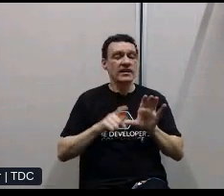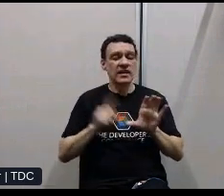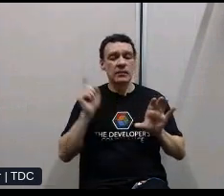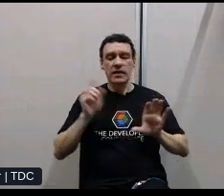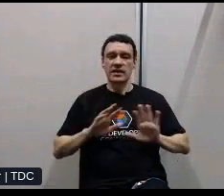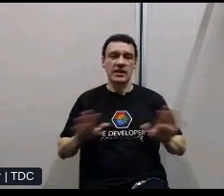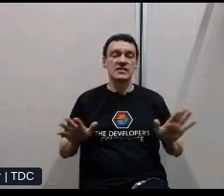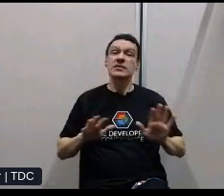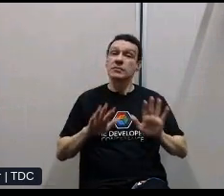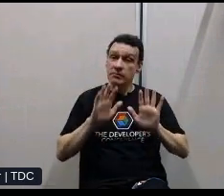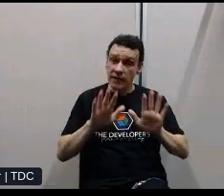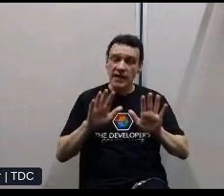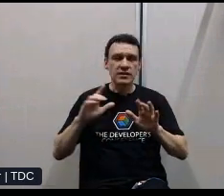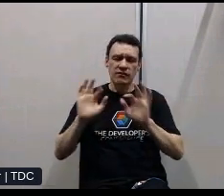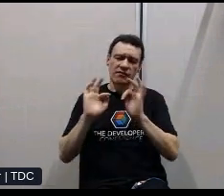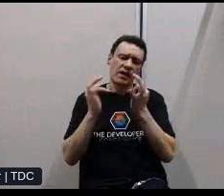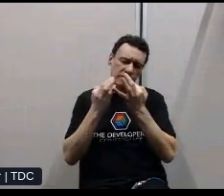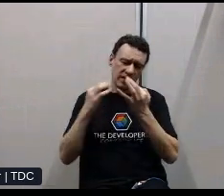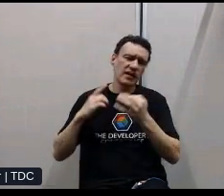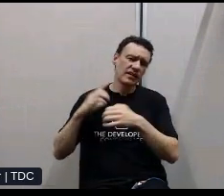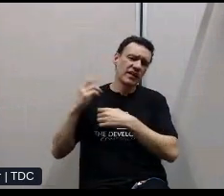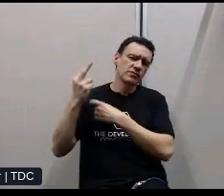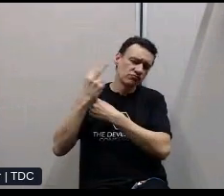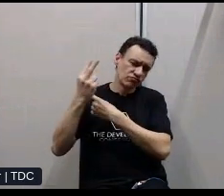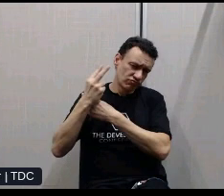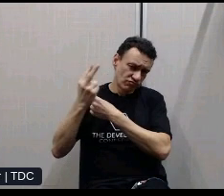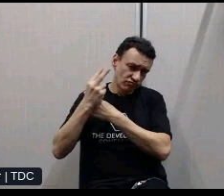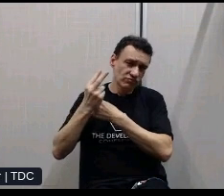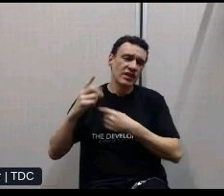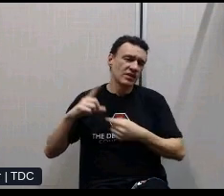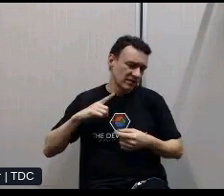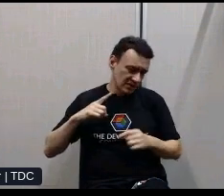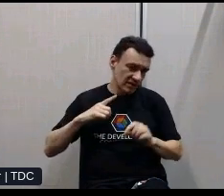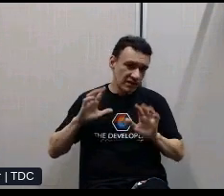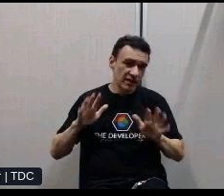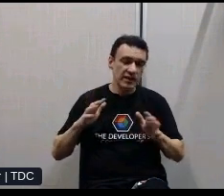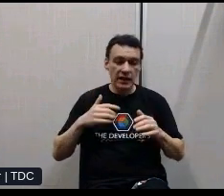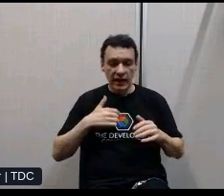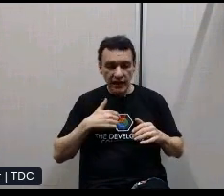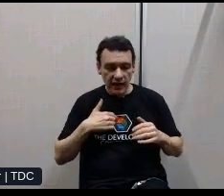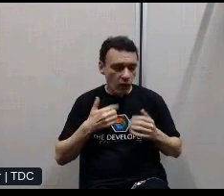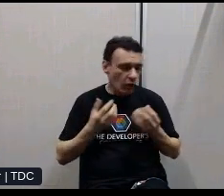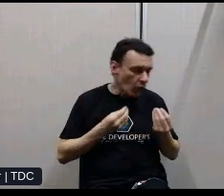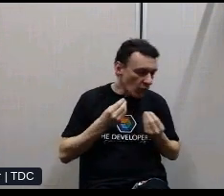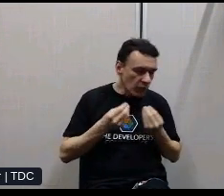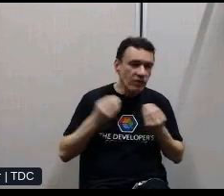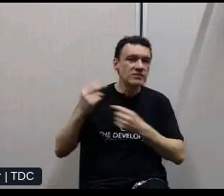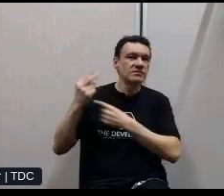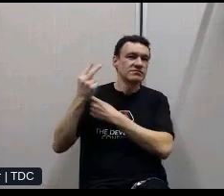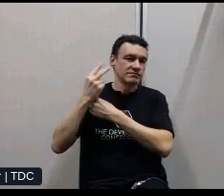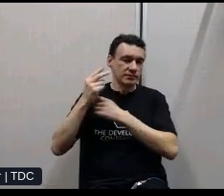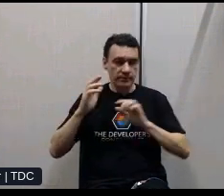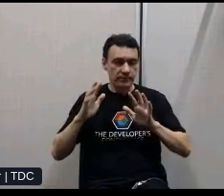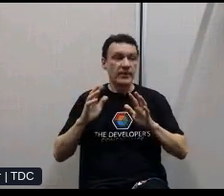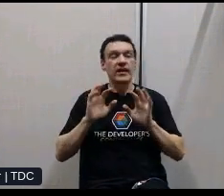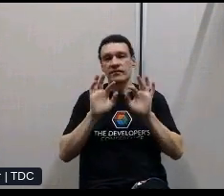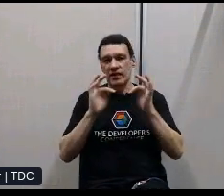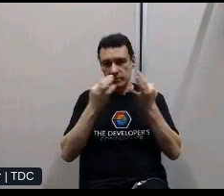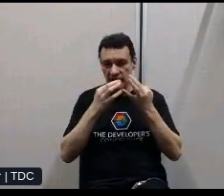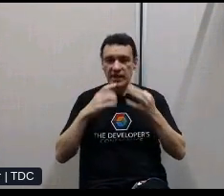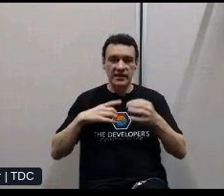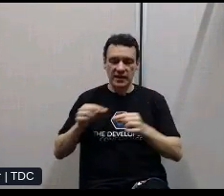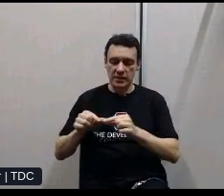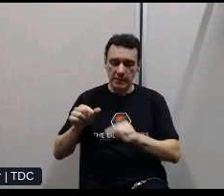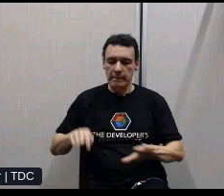família influenciando no sentido assim, de monitorar os seus hábitos. Então, a família tem uma bengala